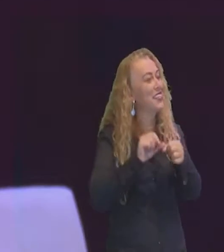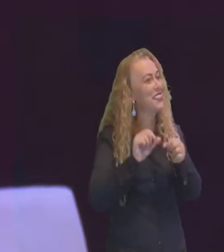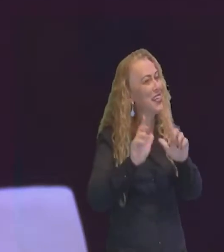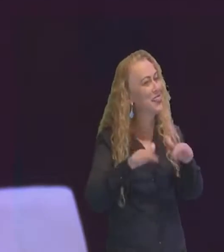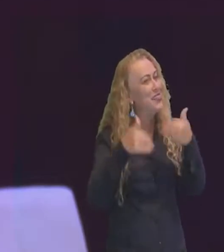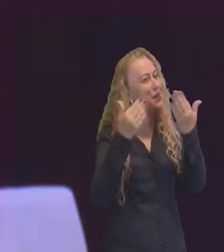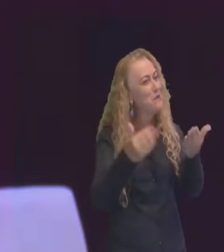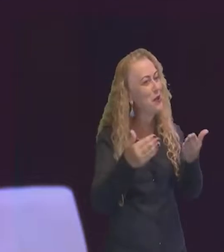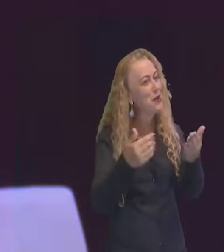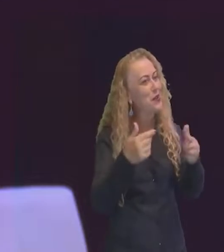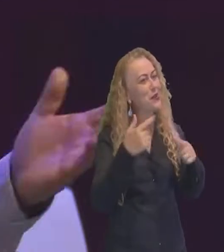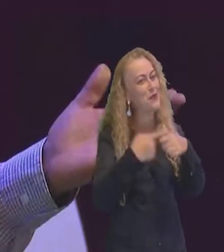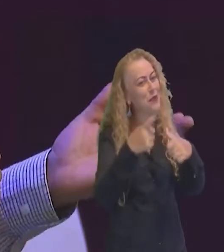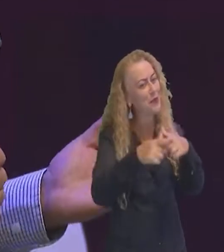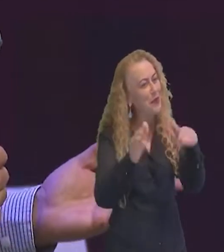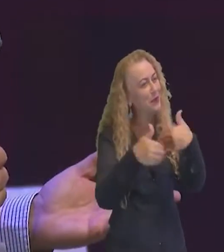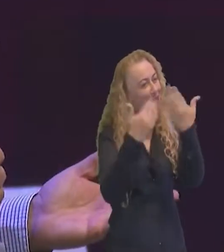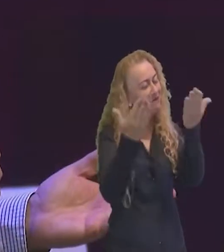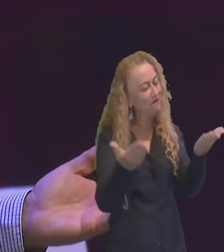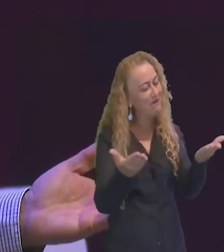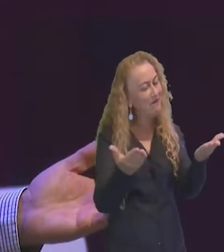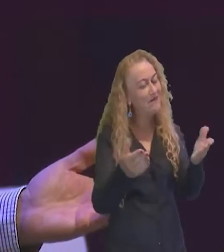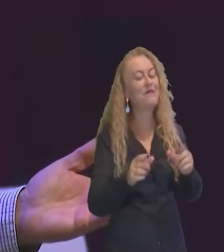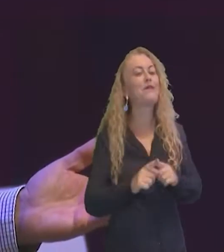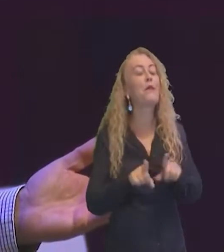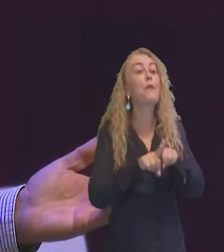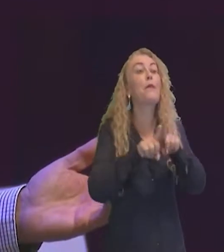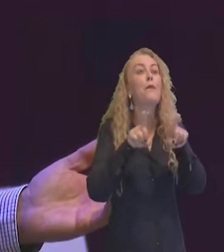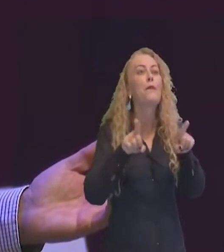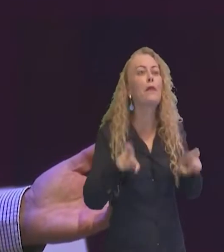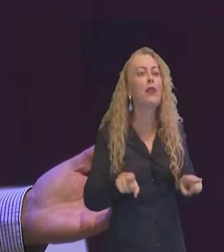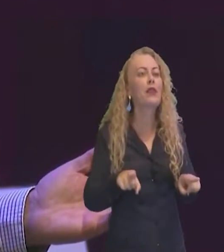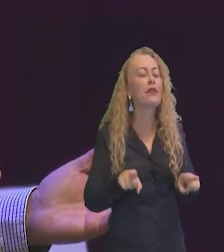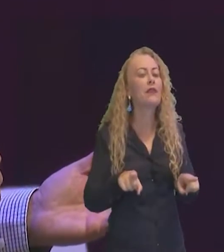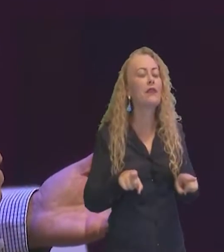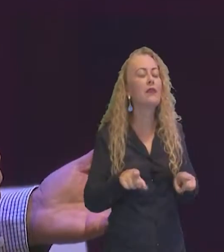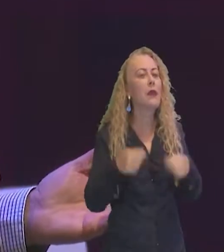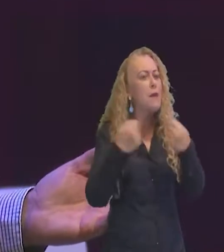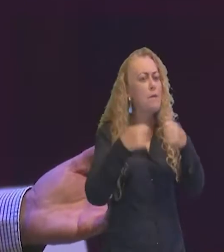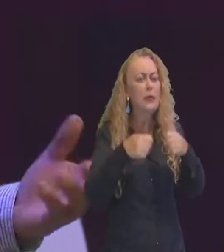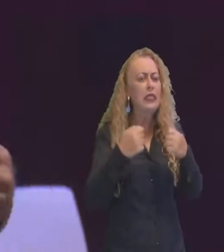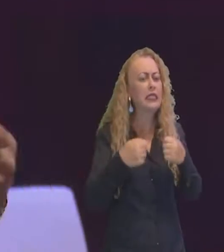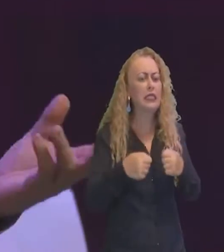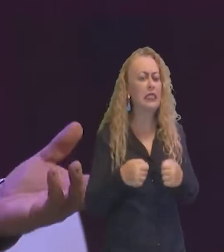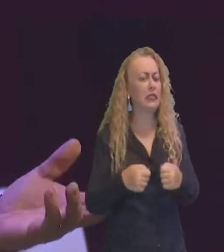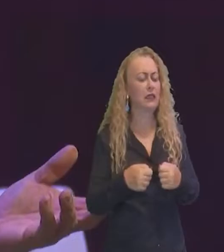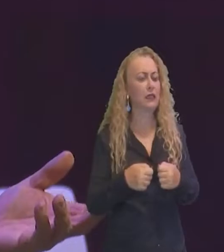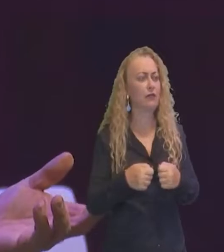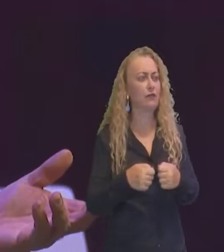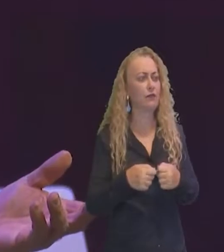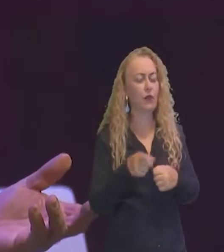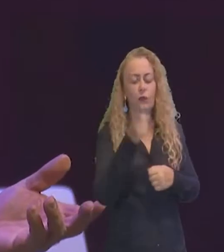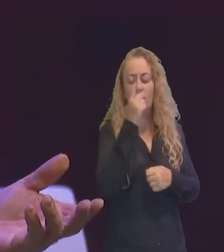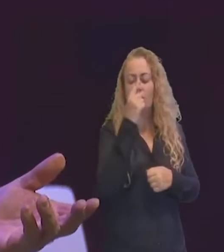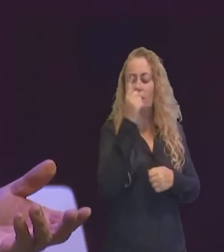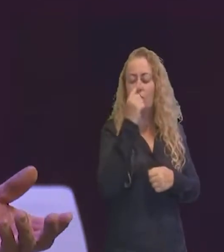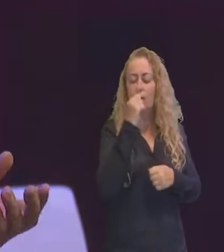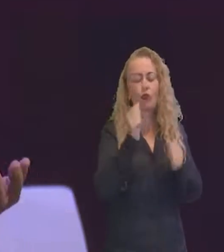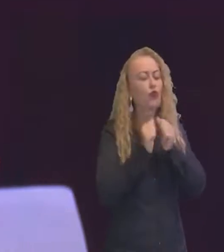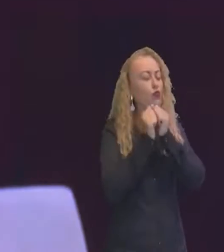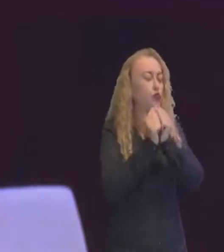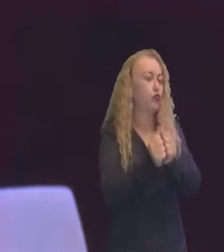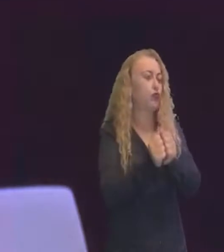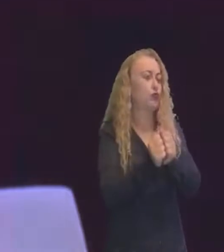meu. Não há incompatibilidade. Irmãos, hoje eu estou impressionado. Eu